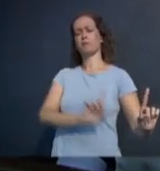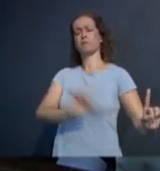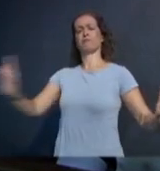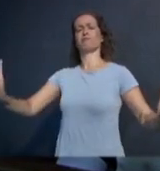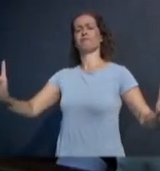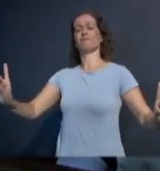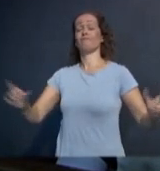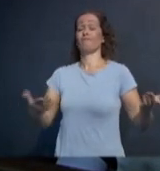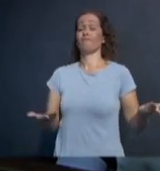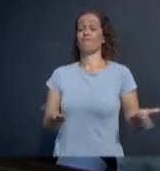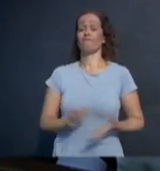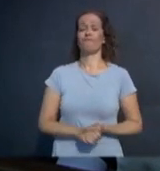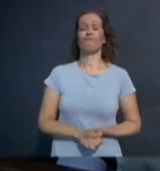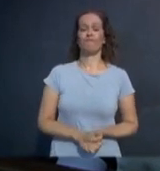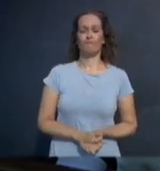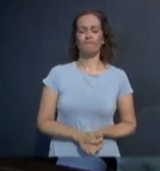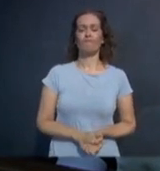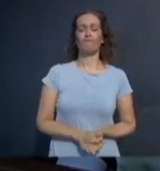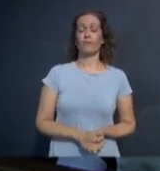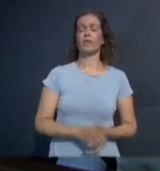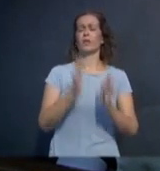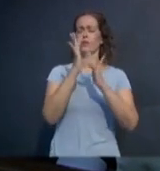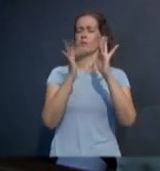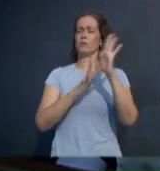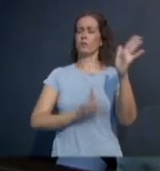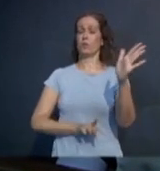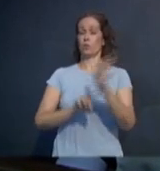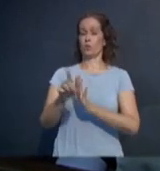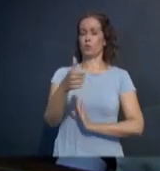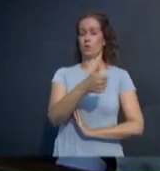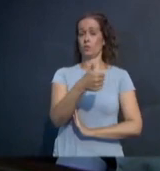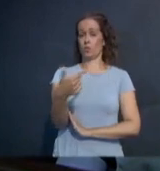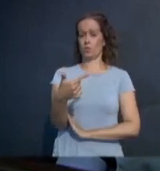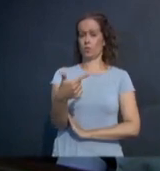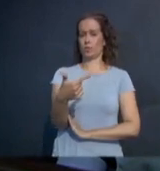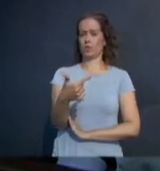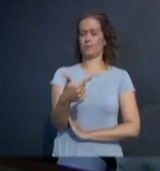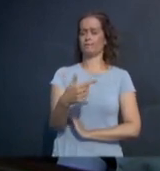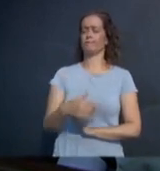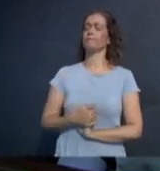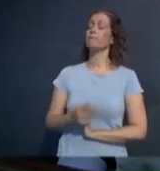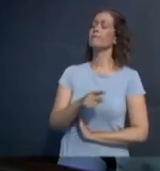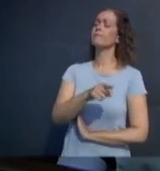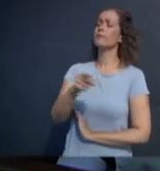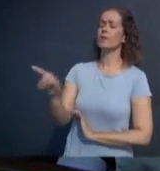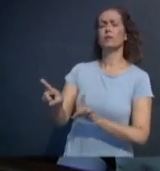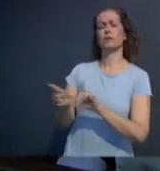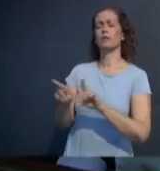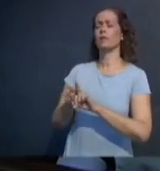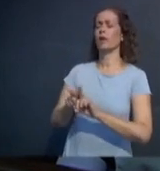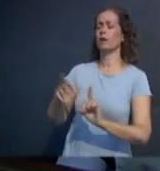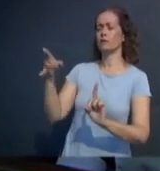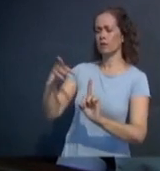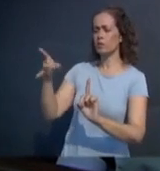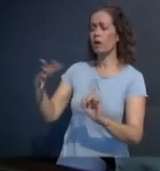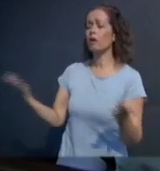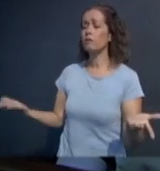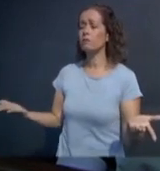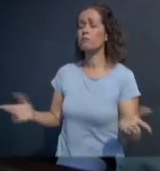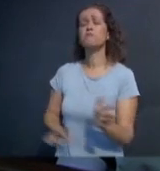ele. Então Jesus perguntou aos 12: porventura quereis também vós outros retirar-vos?